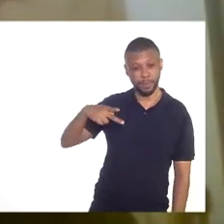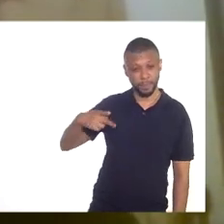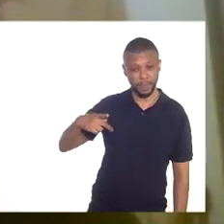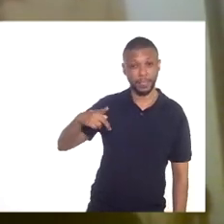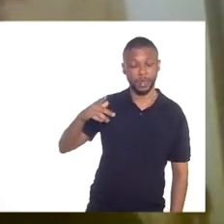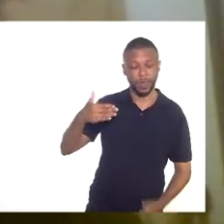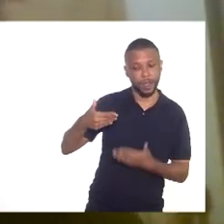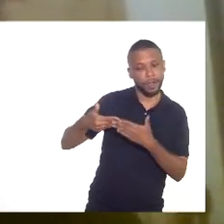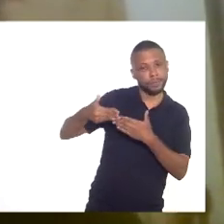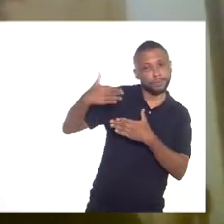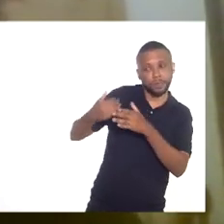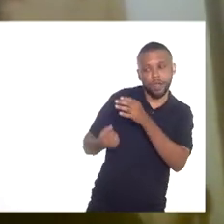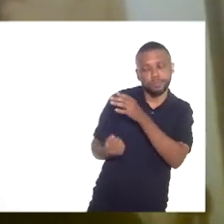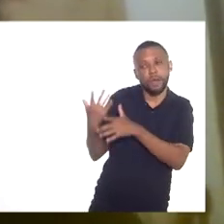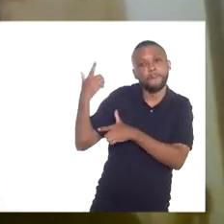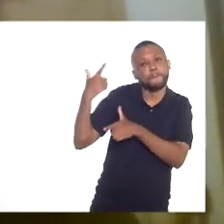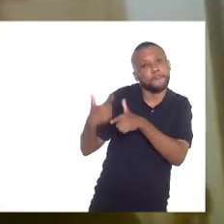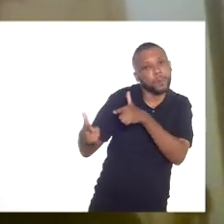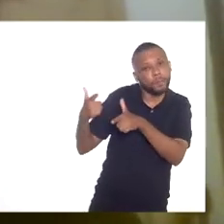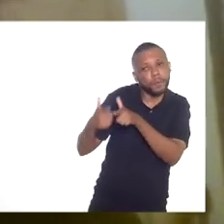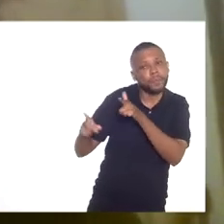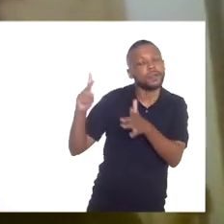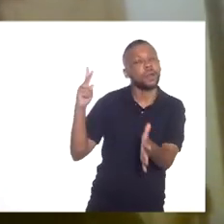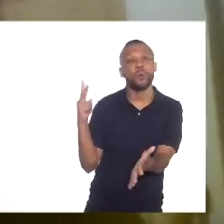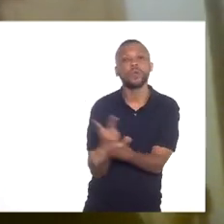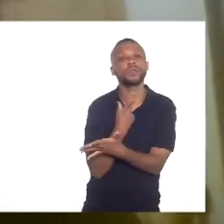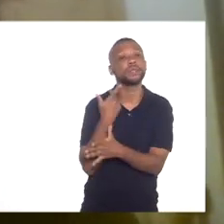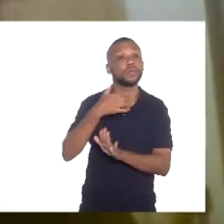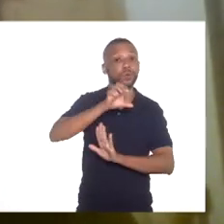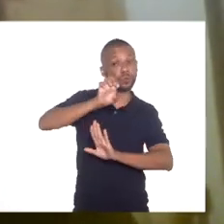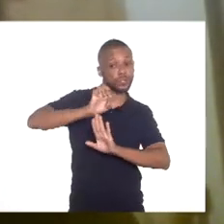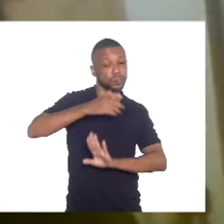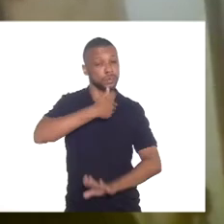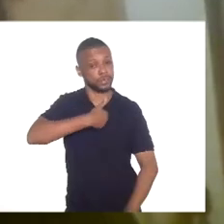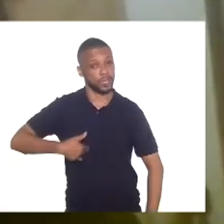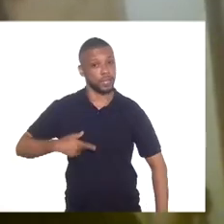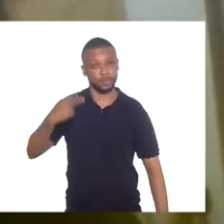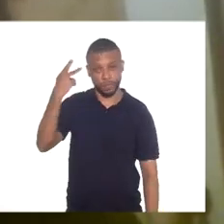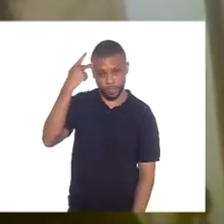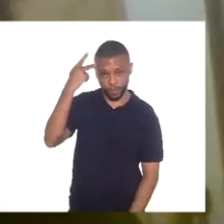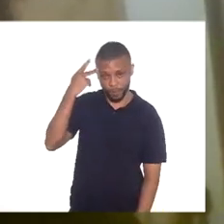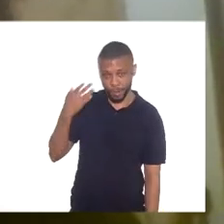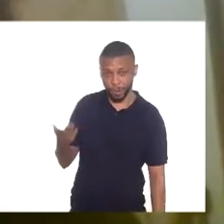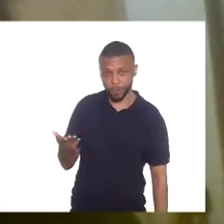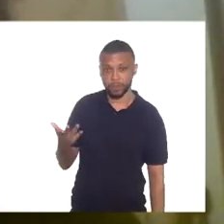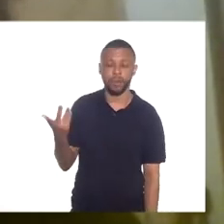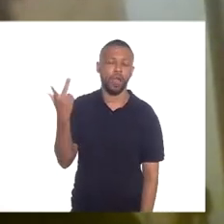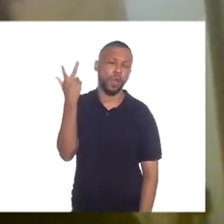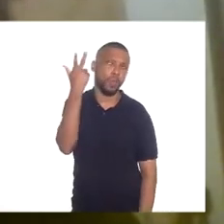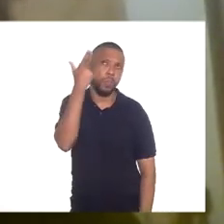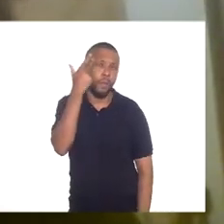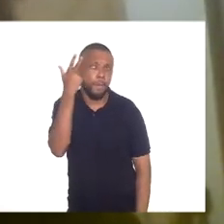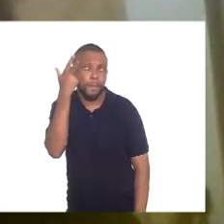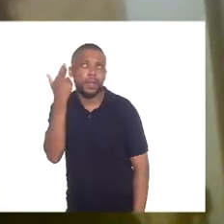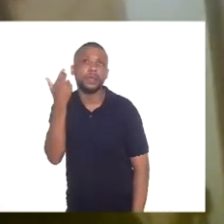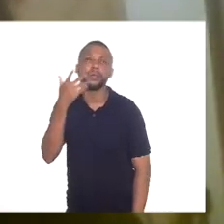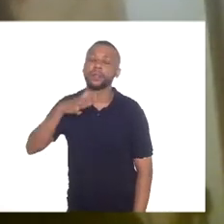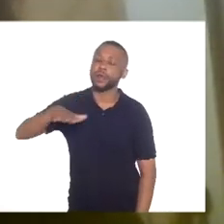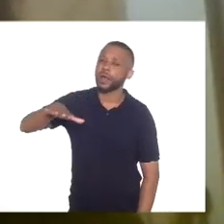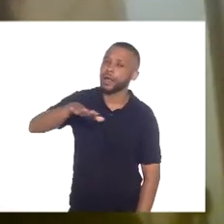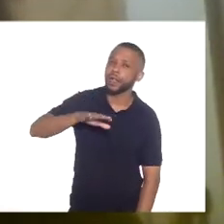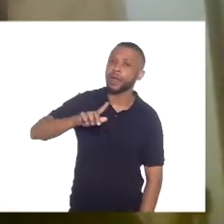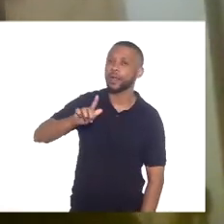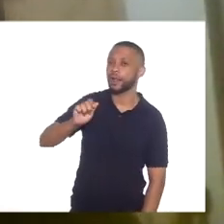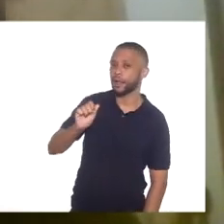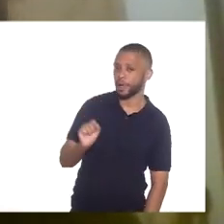questão que apareceu em São Paulo, né? Que é, normalmente, a cadeia do gás vem com